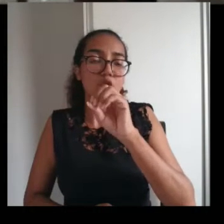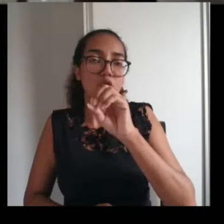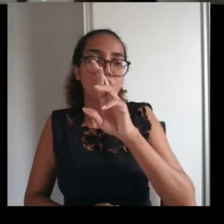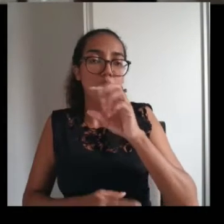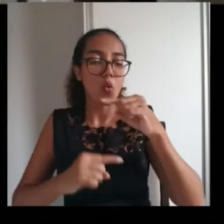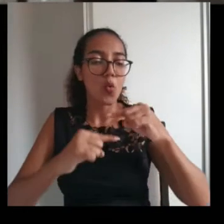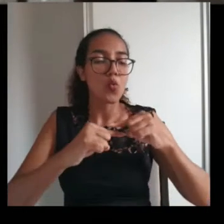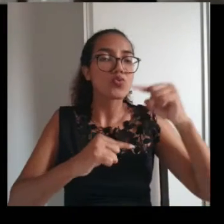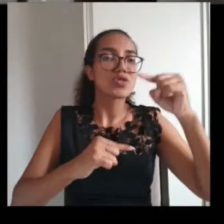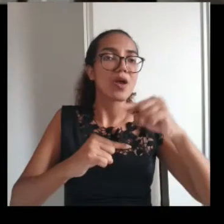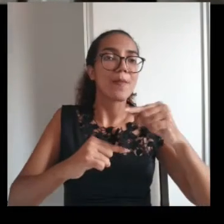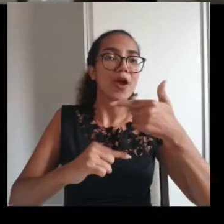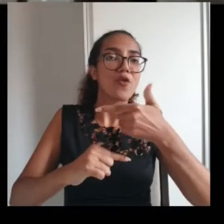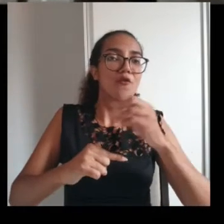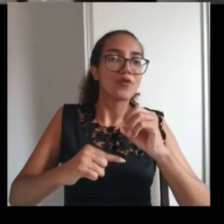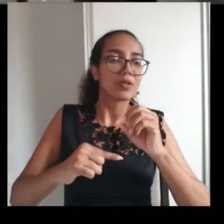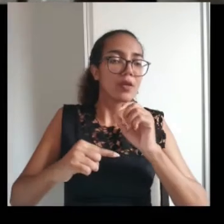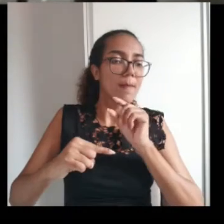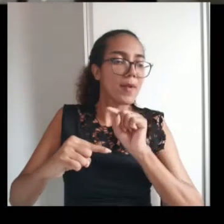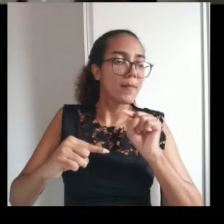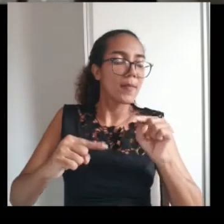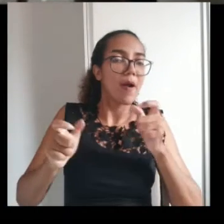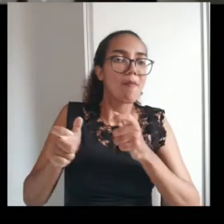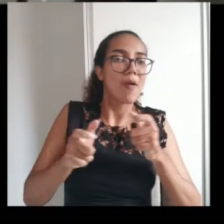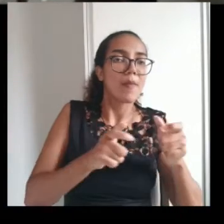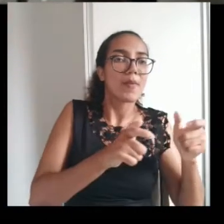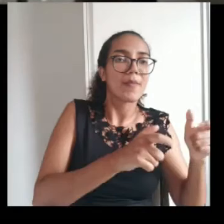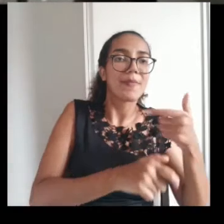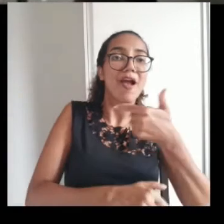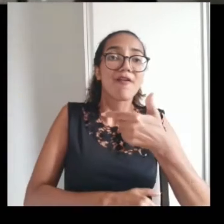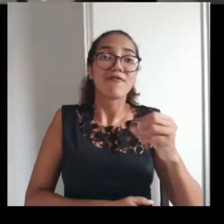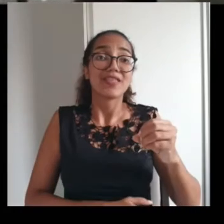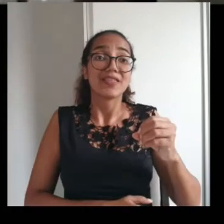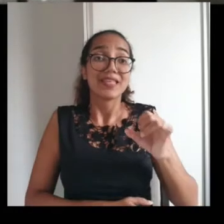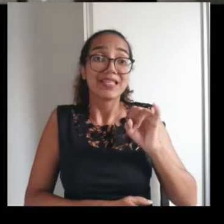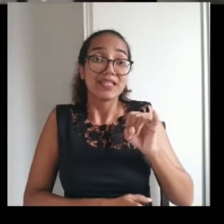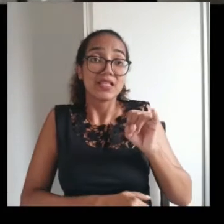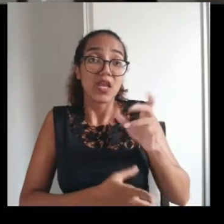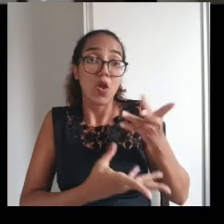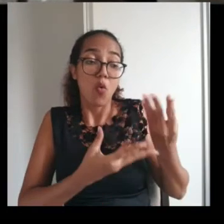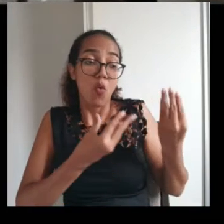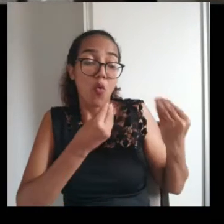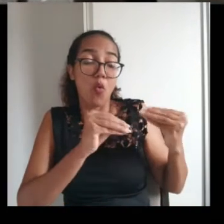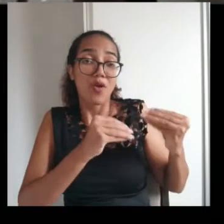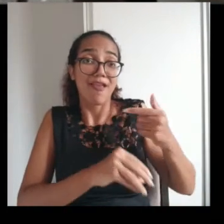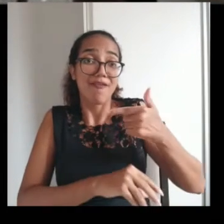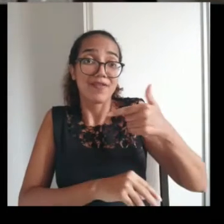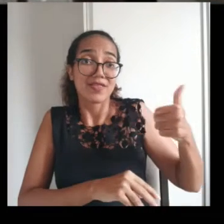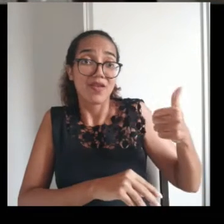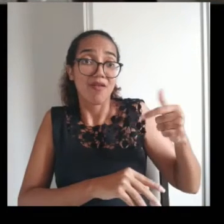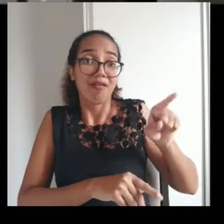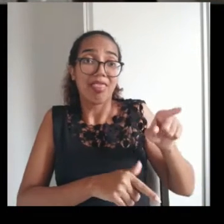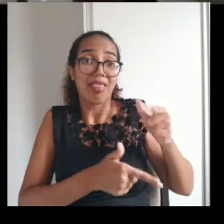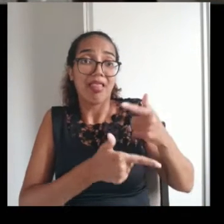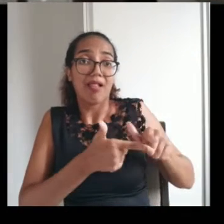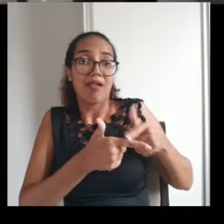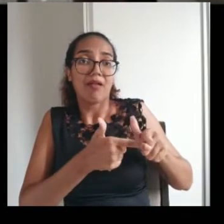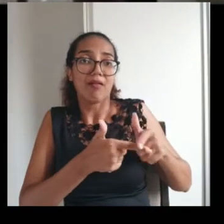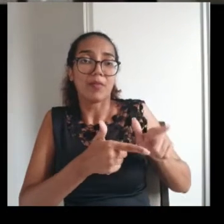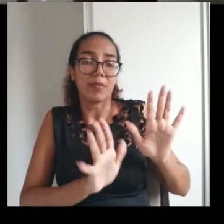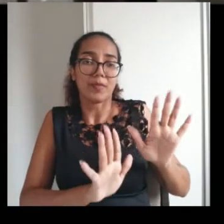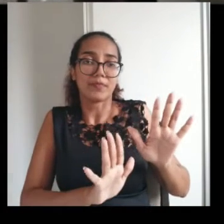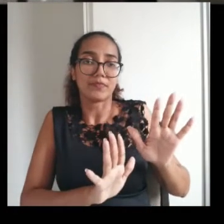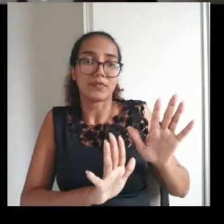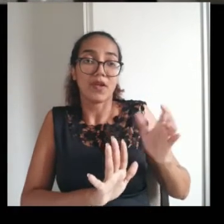esse método aqui 21 vezes, vai dar uma exceção aí. Vai dar uma exceção